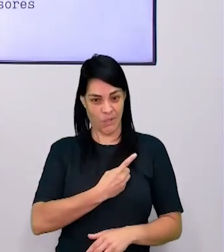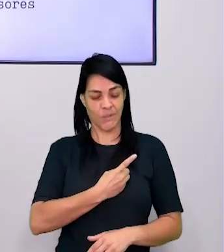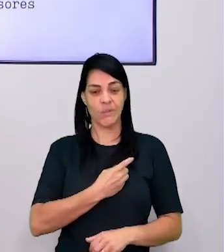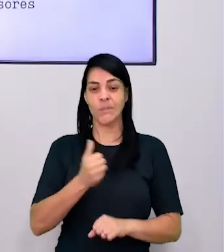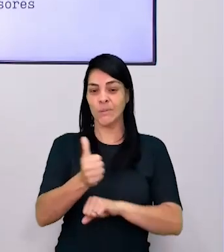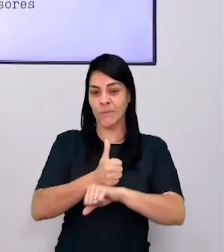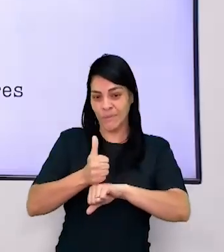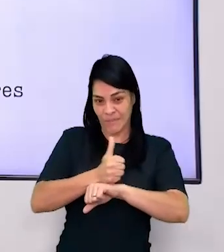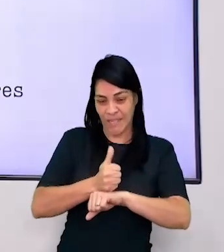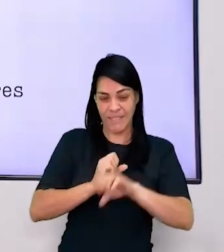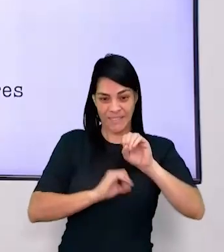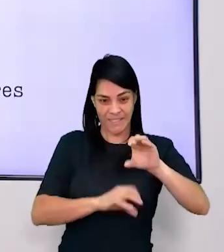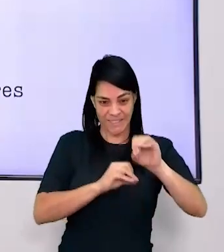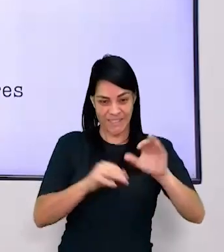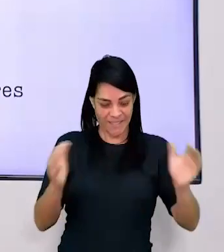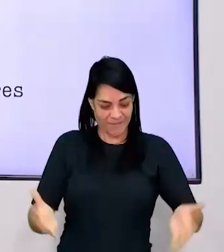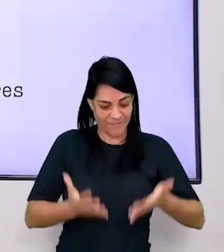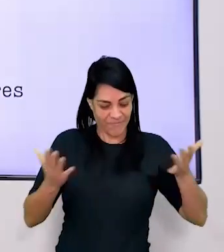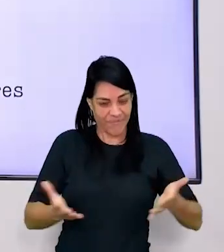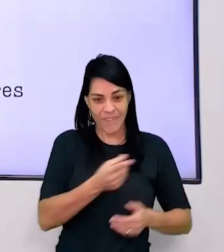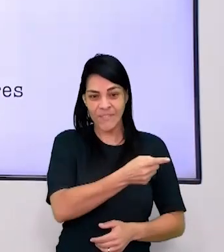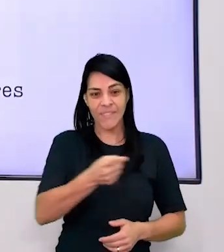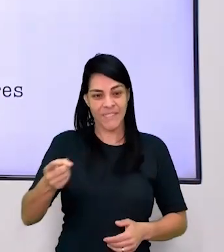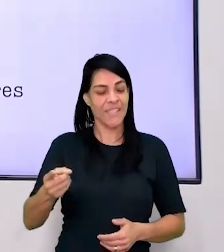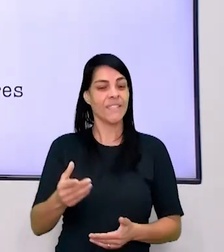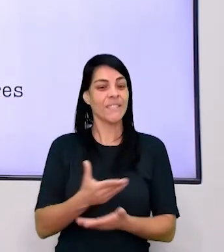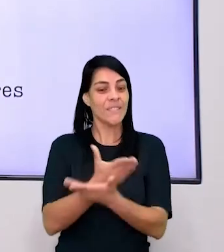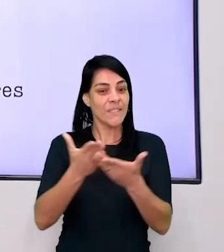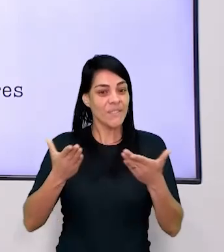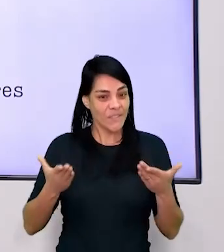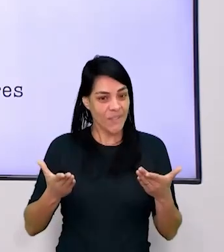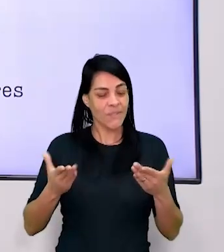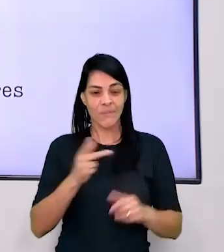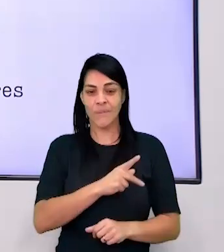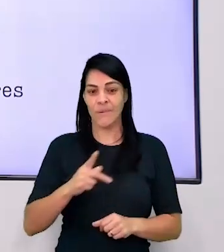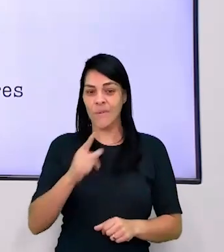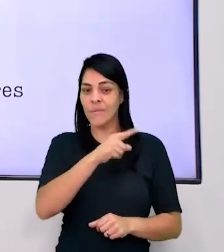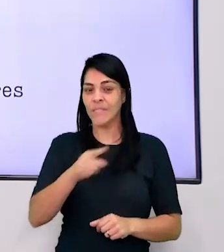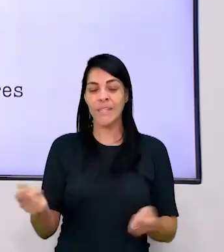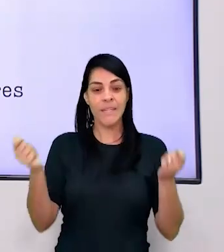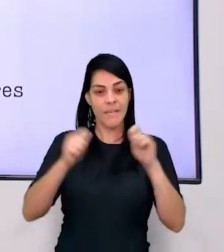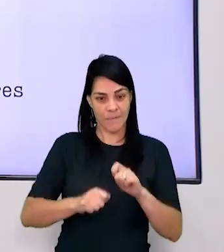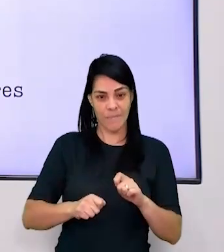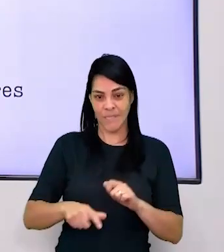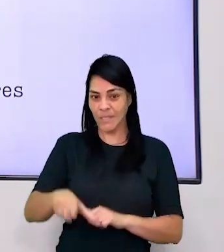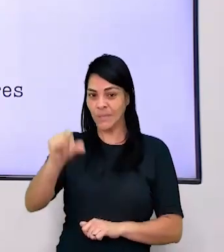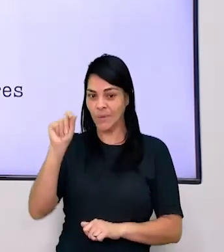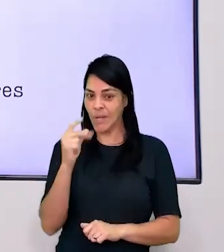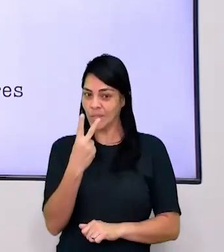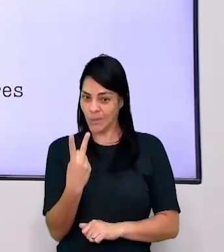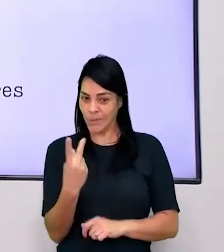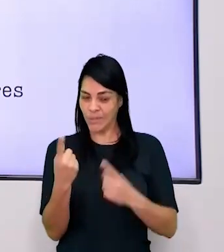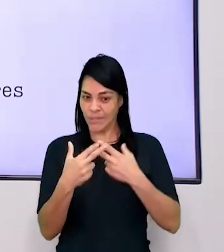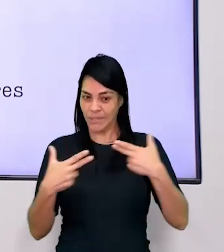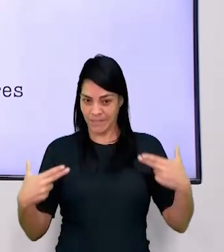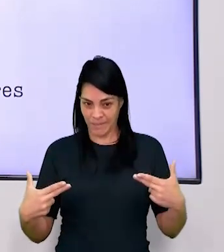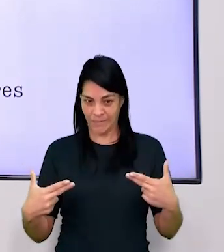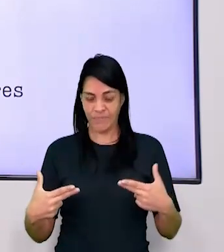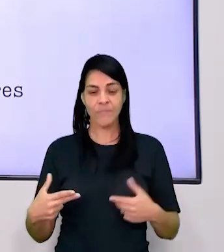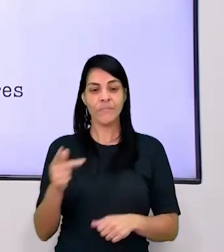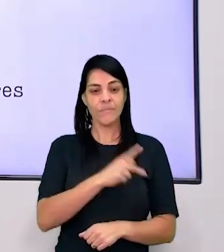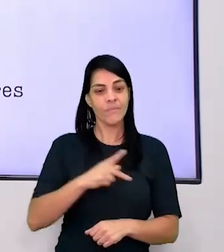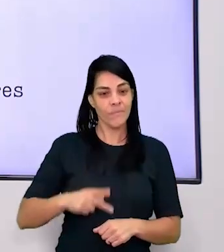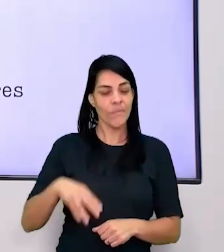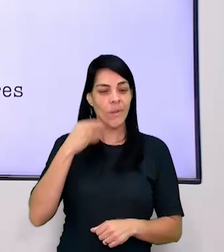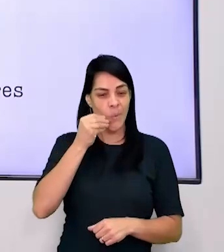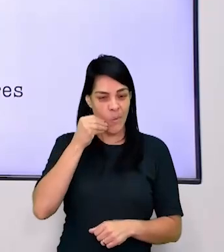para empoderar vocês, os nossos professores. Você pode escolher 2 papéis. Os professores experientes que